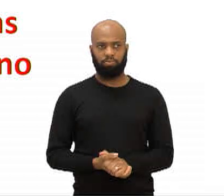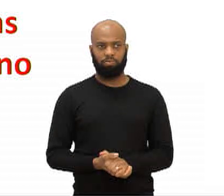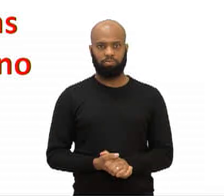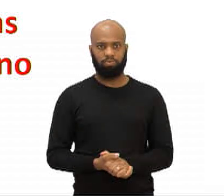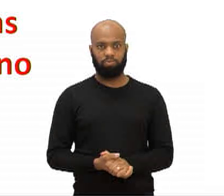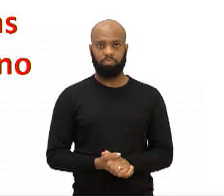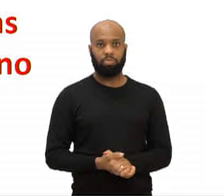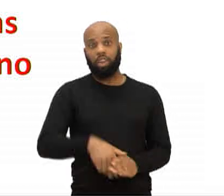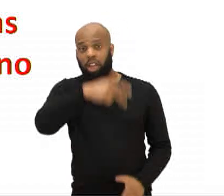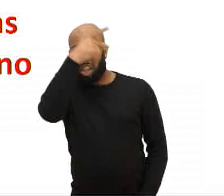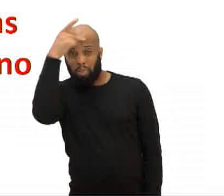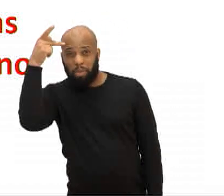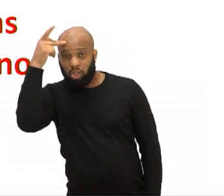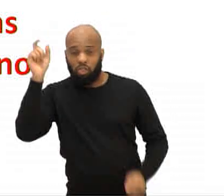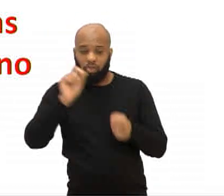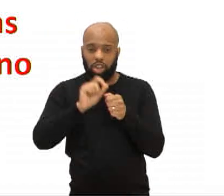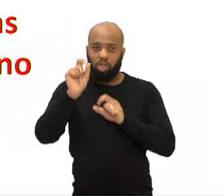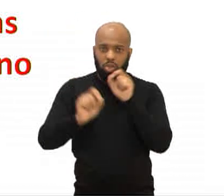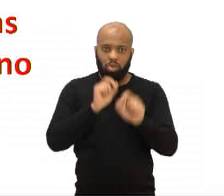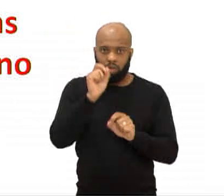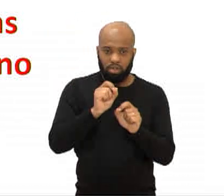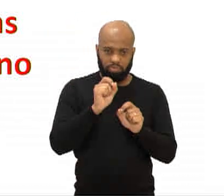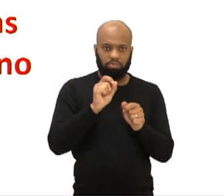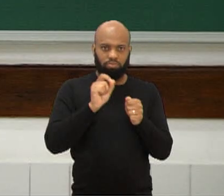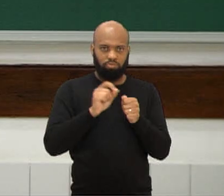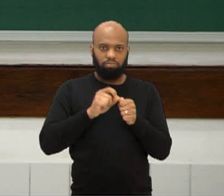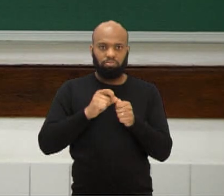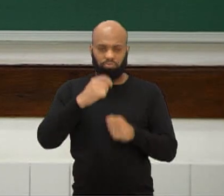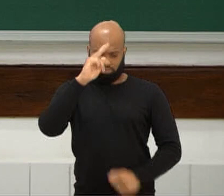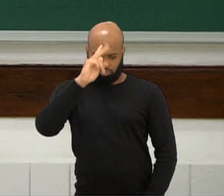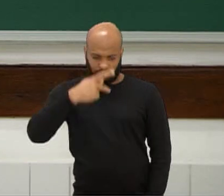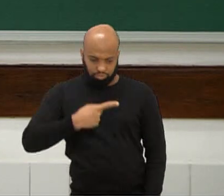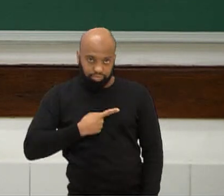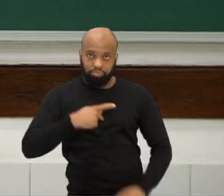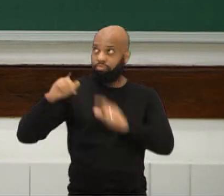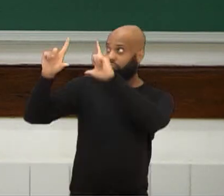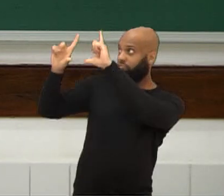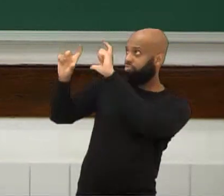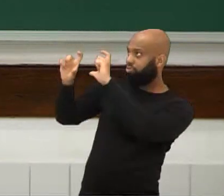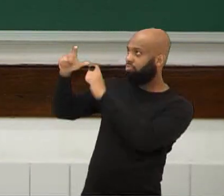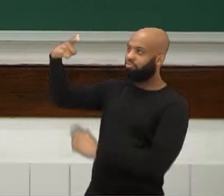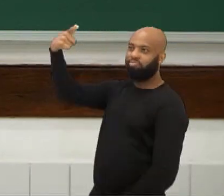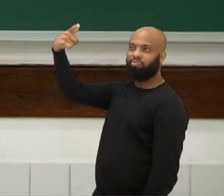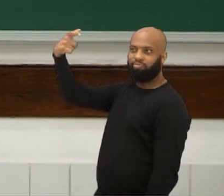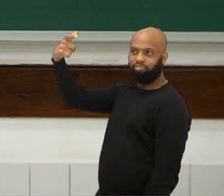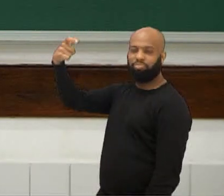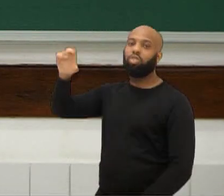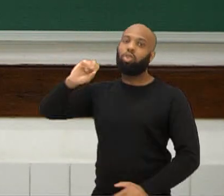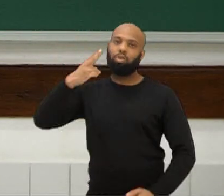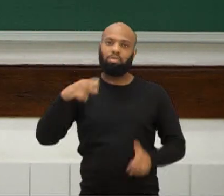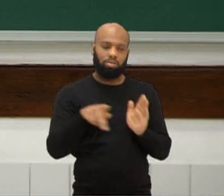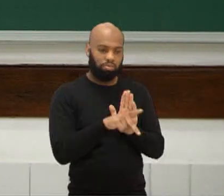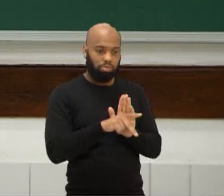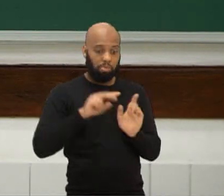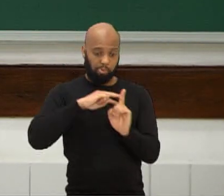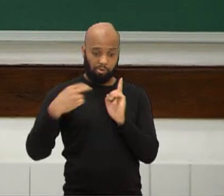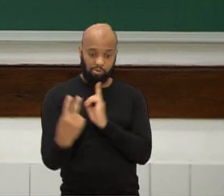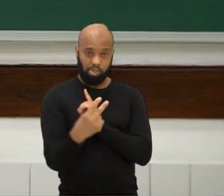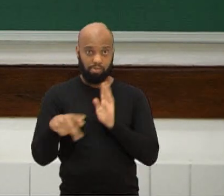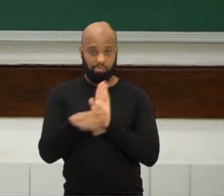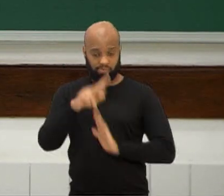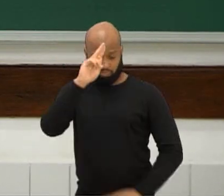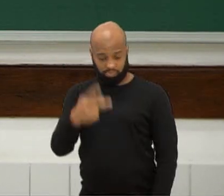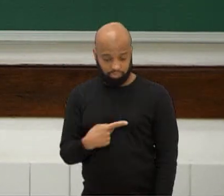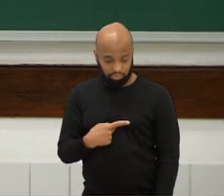mirada. Então, as pessoas, elas se retratam por si próprias, né? Elas se retratam através do seu próprio olhar, né? Tanto